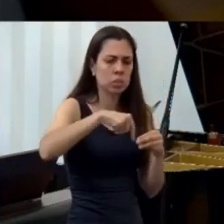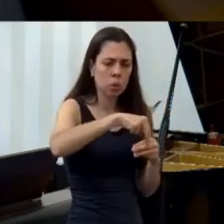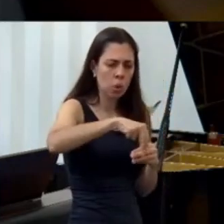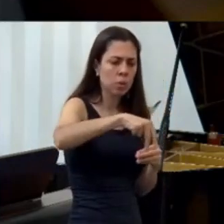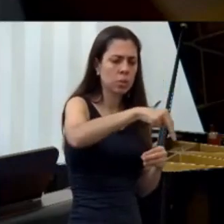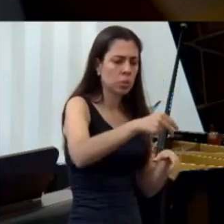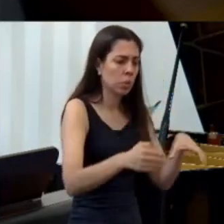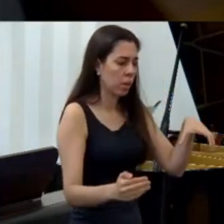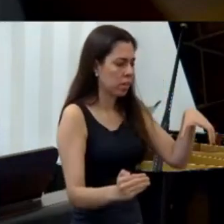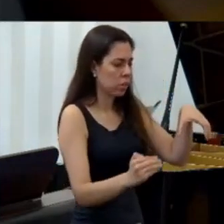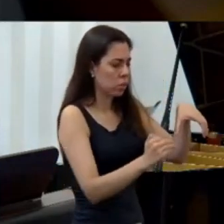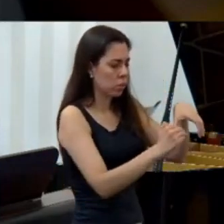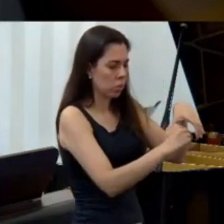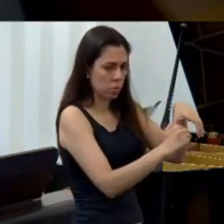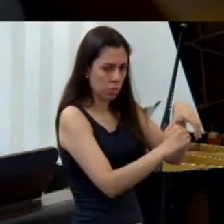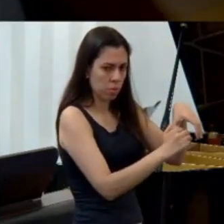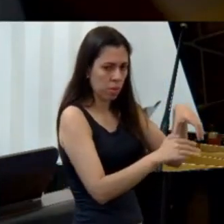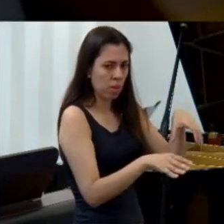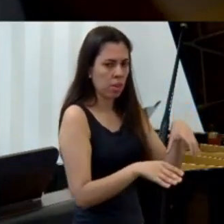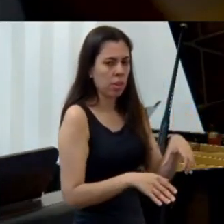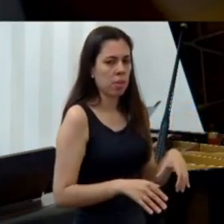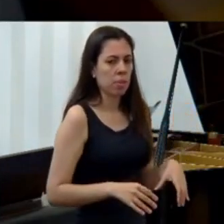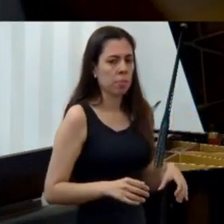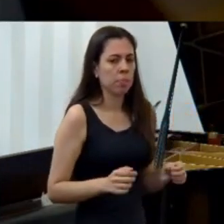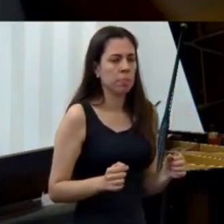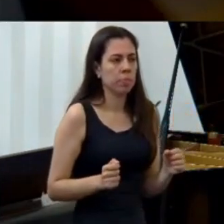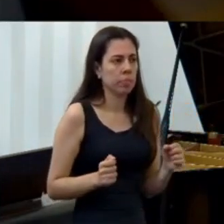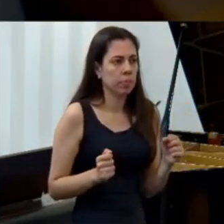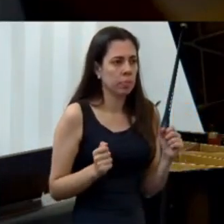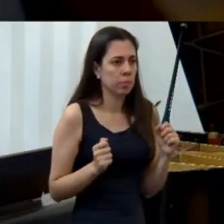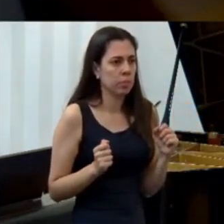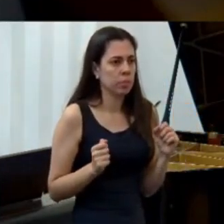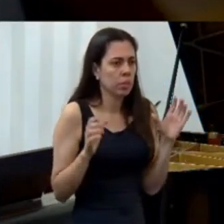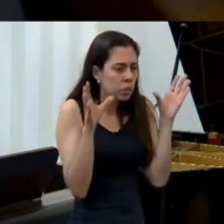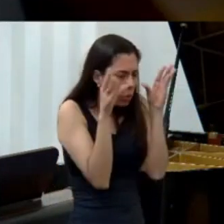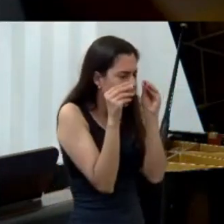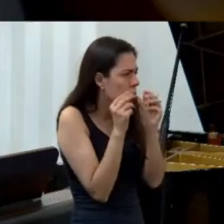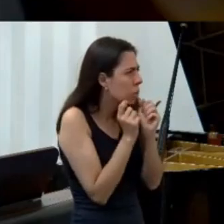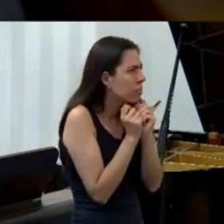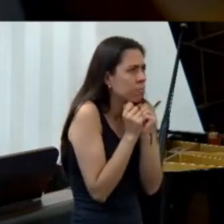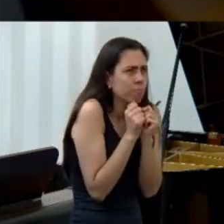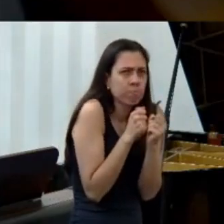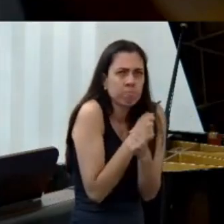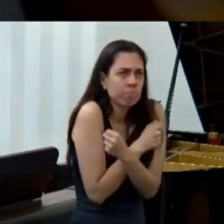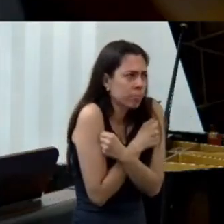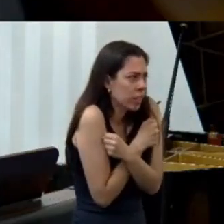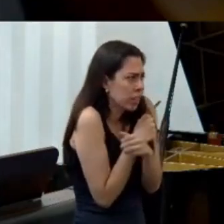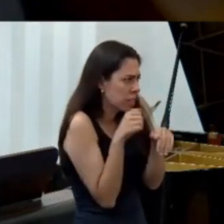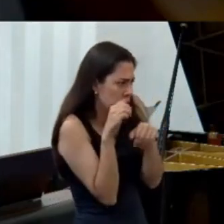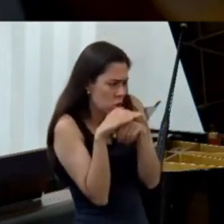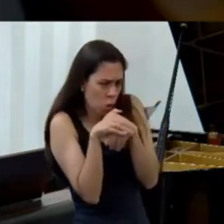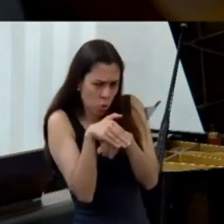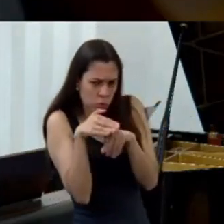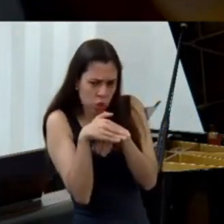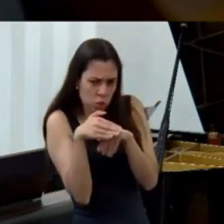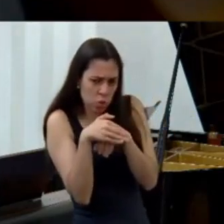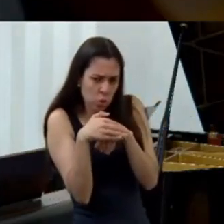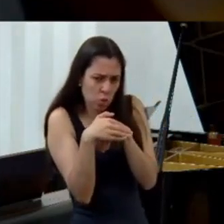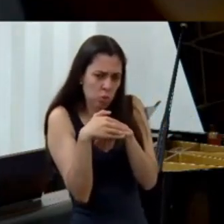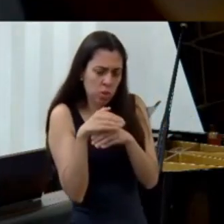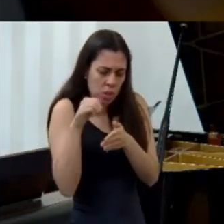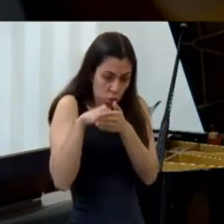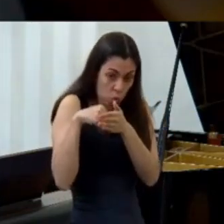caverna onde passou a noite. E eis que ele veio a palavra do Senhor, ele disse, que fazes aqui, Elias? Ele respondeu, tenho sido zeloso